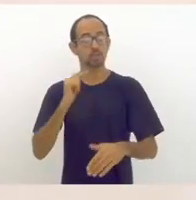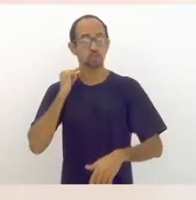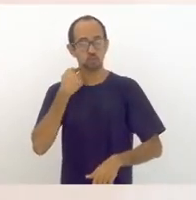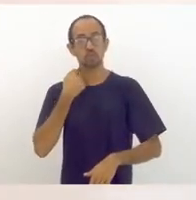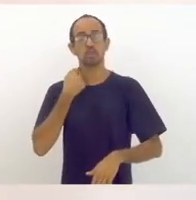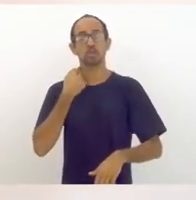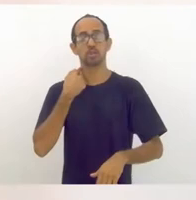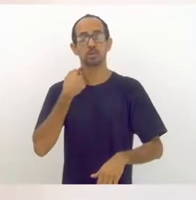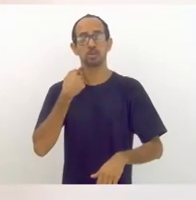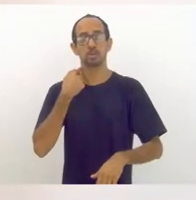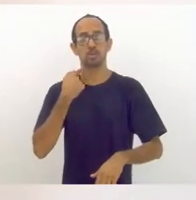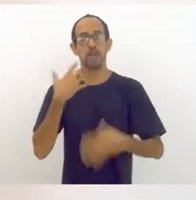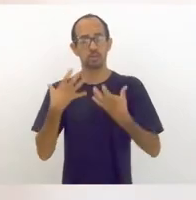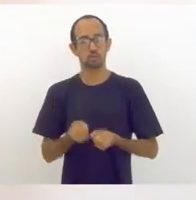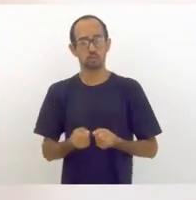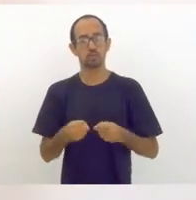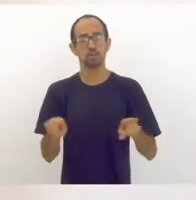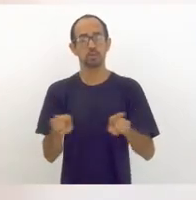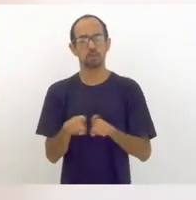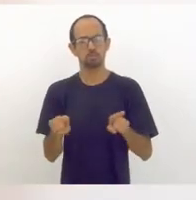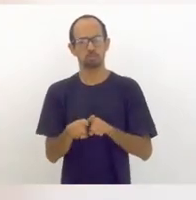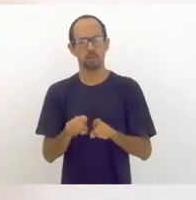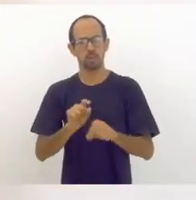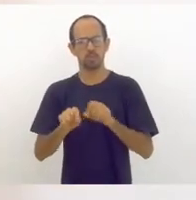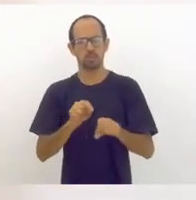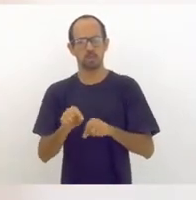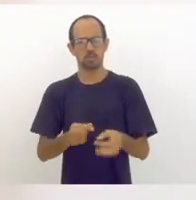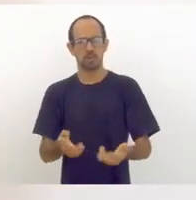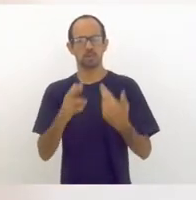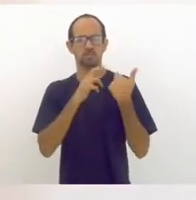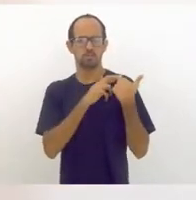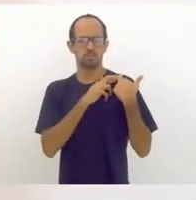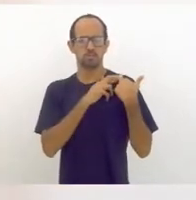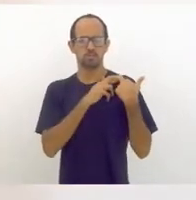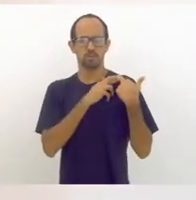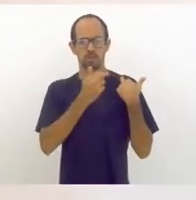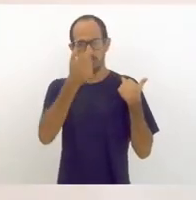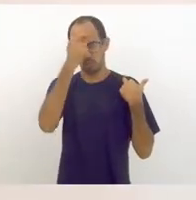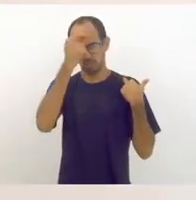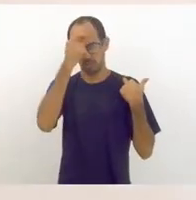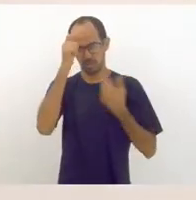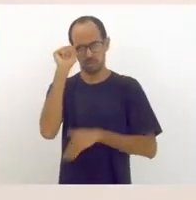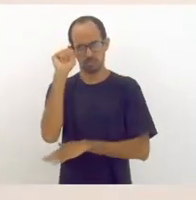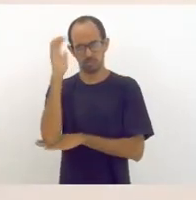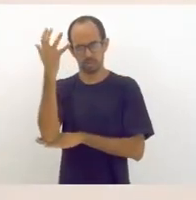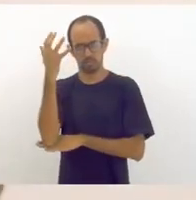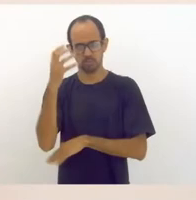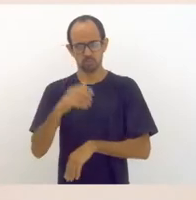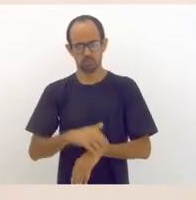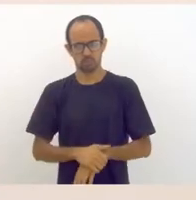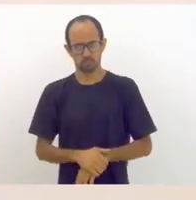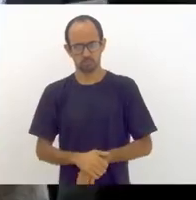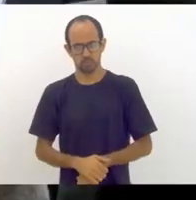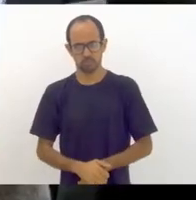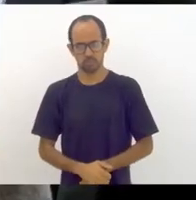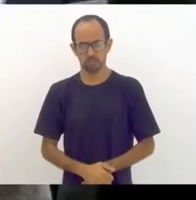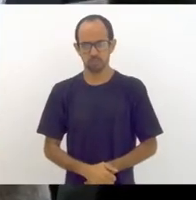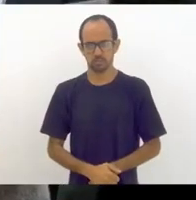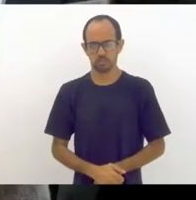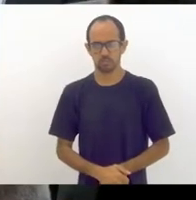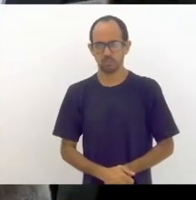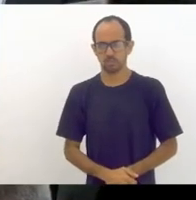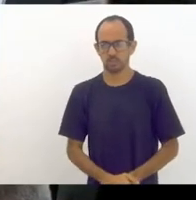TAC e assumam, sim, uma perspectiva responsável, ecologicamente responsável em relação a isso. Obrigado, Marcelo. Por isso. Obrigado,